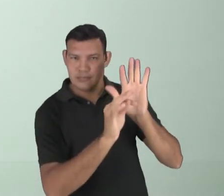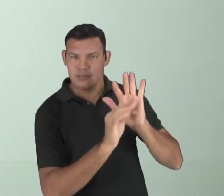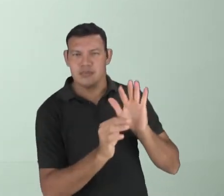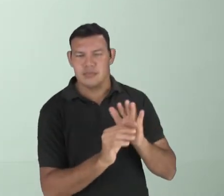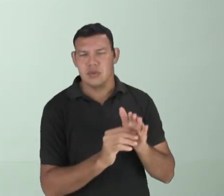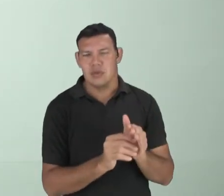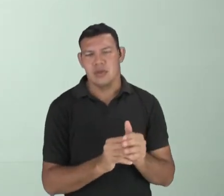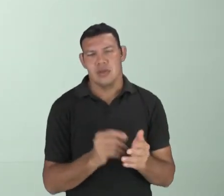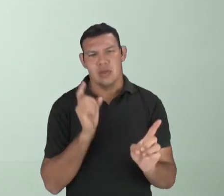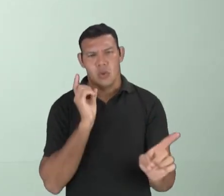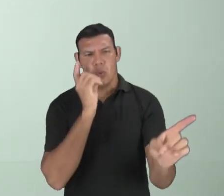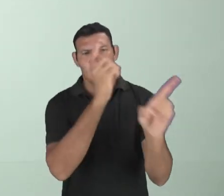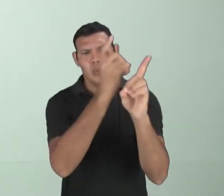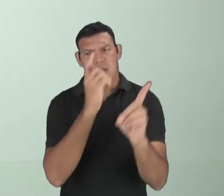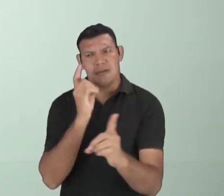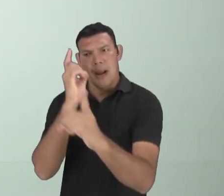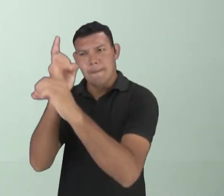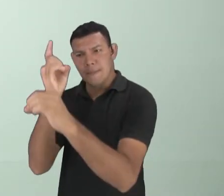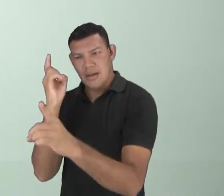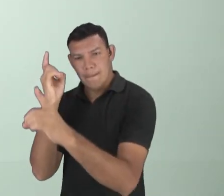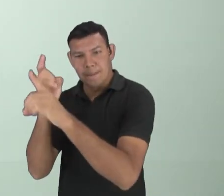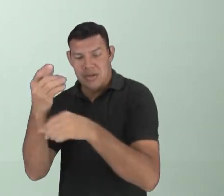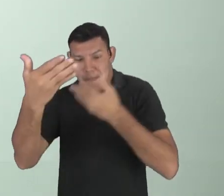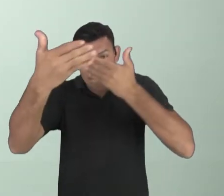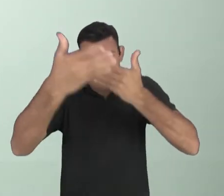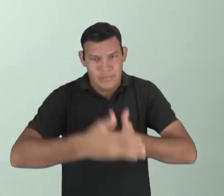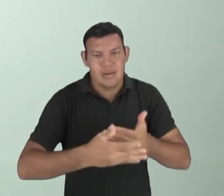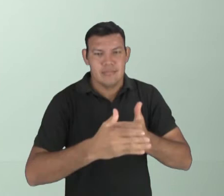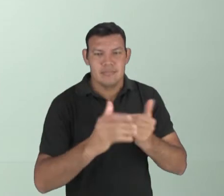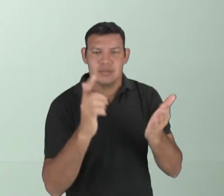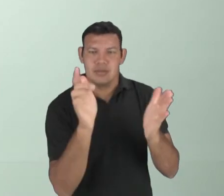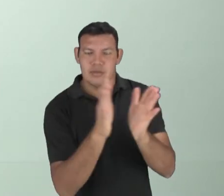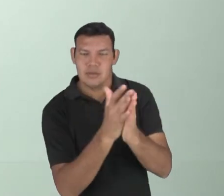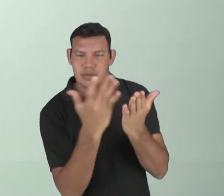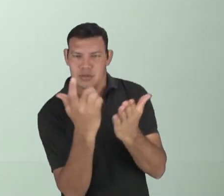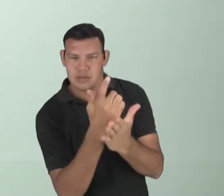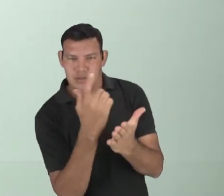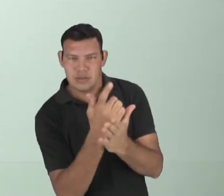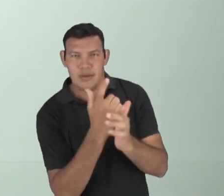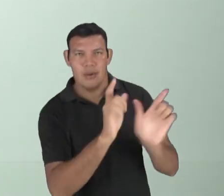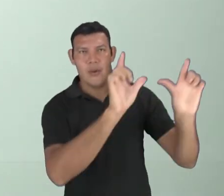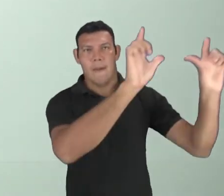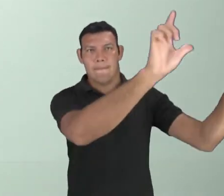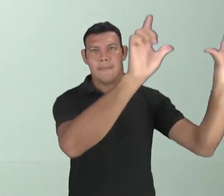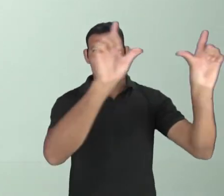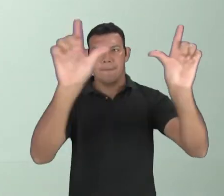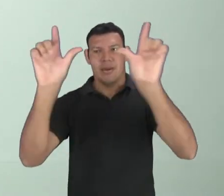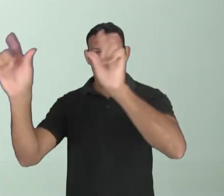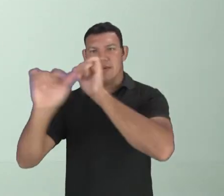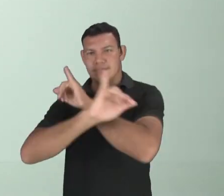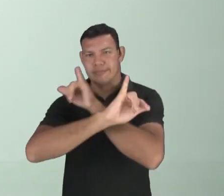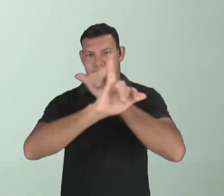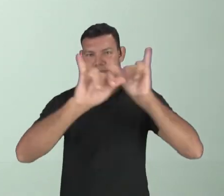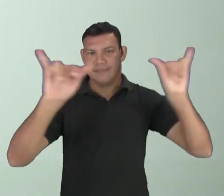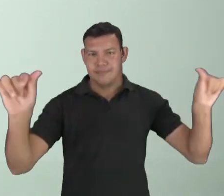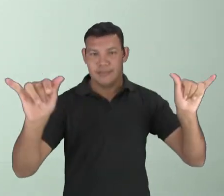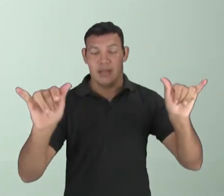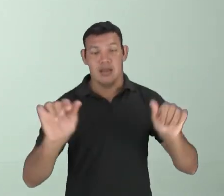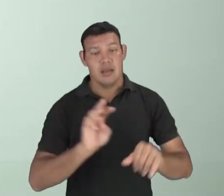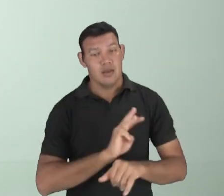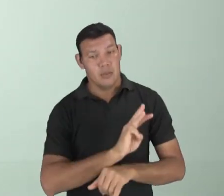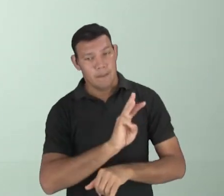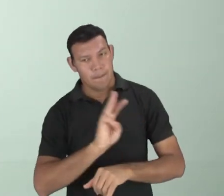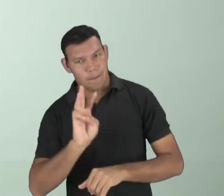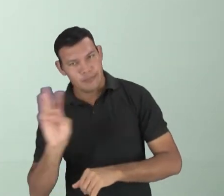gente pode ver por aí, se deparar nos livros didáticos, nas provas, em outdoors, tá? Em páginas